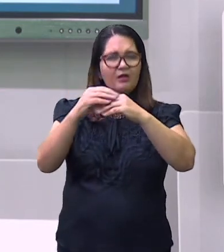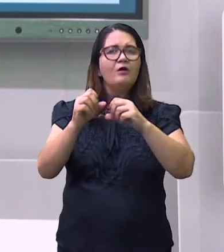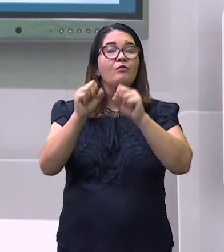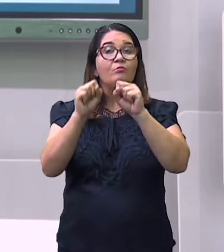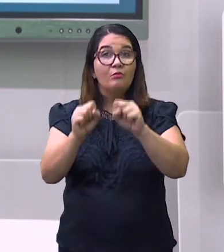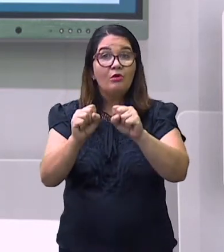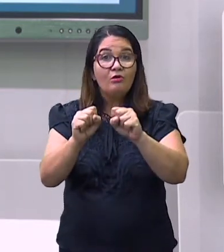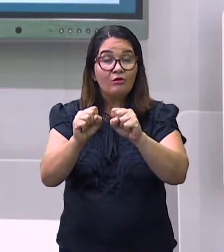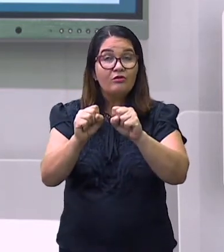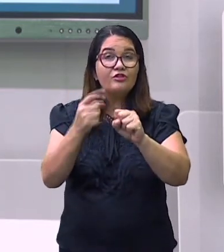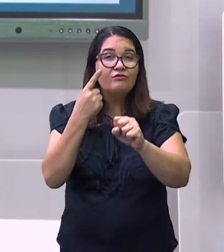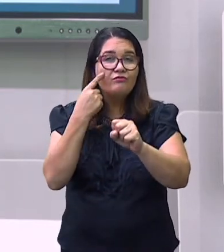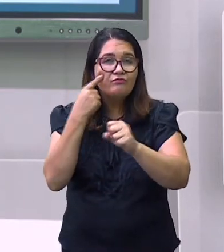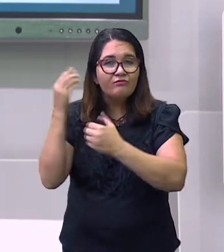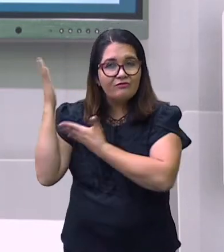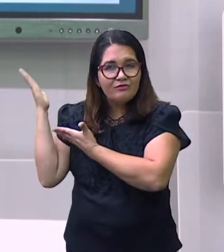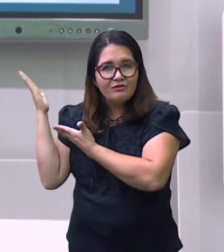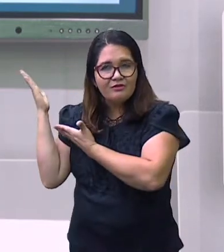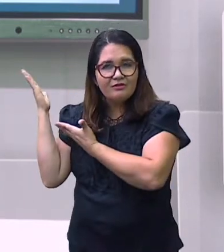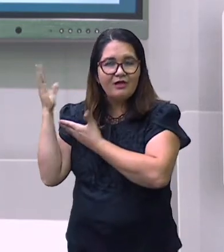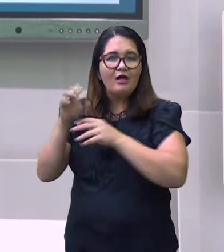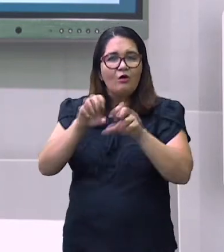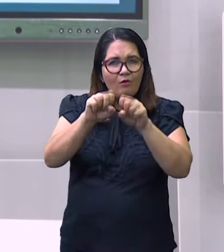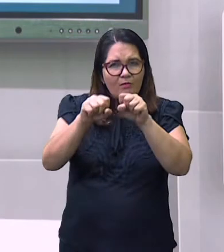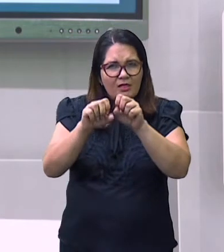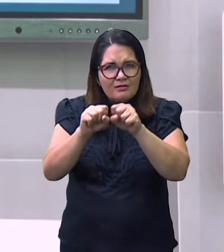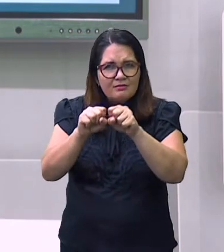minhoquinha, aperta para ela ficar, né,